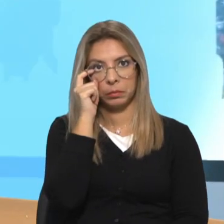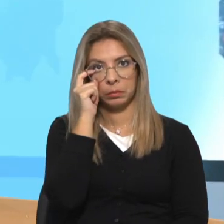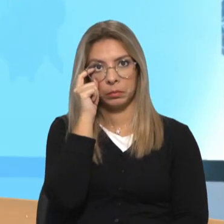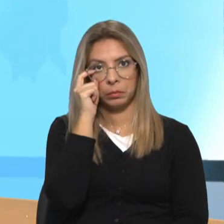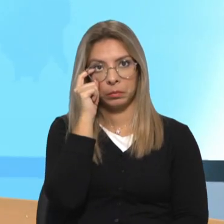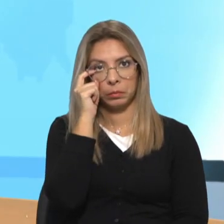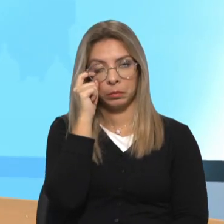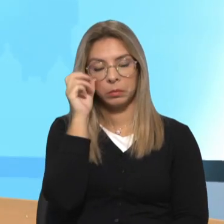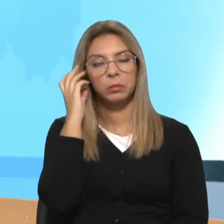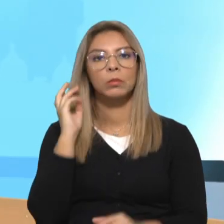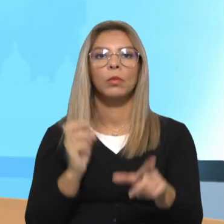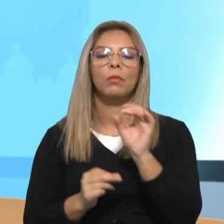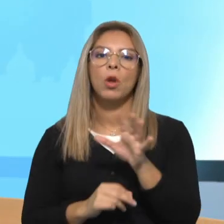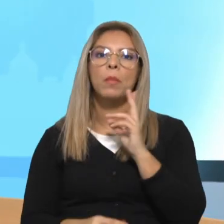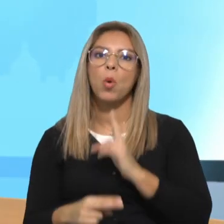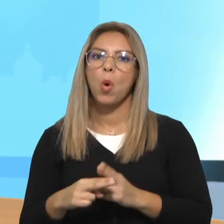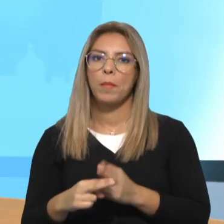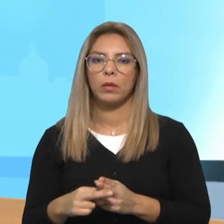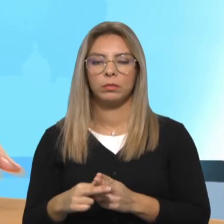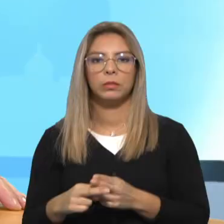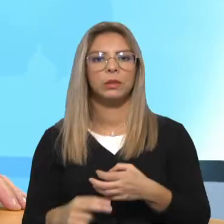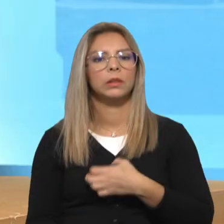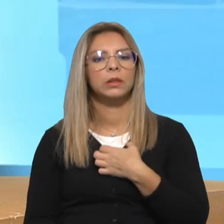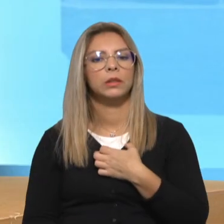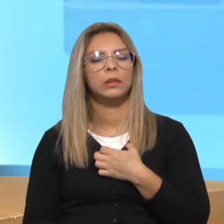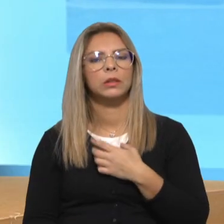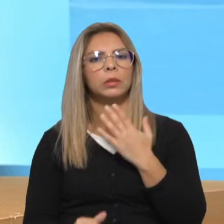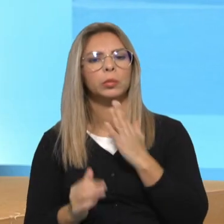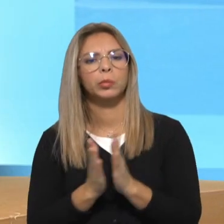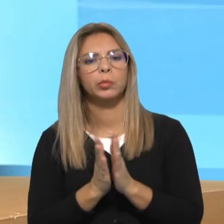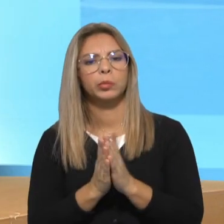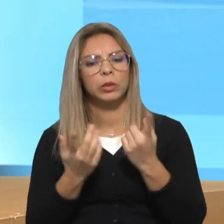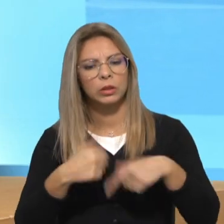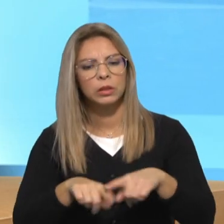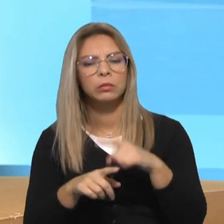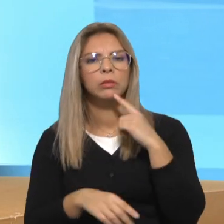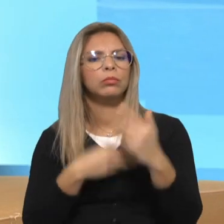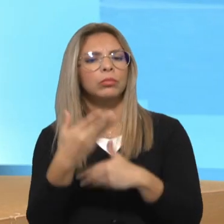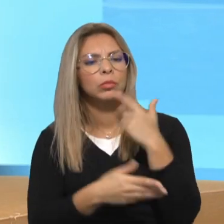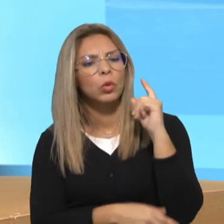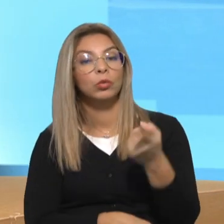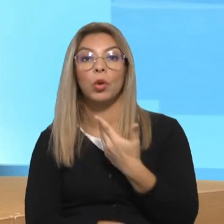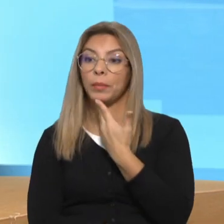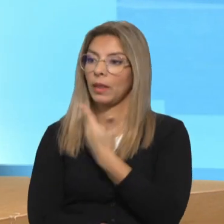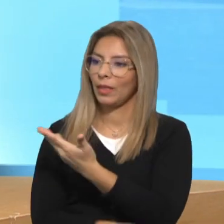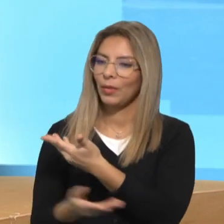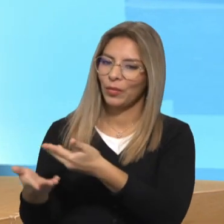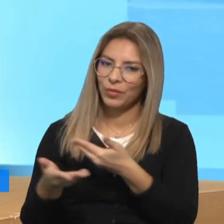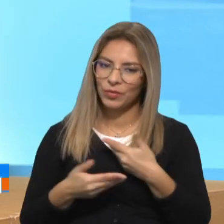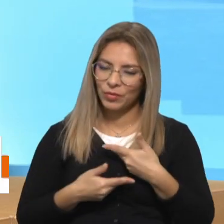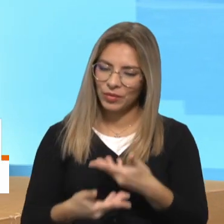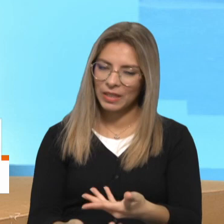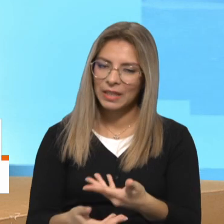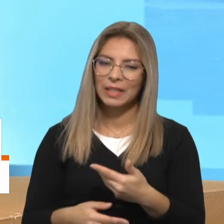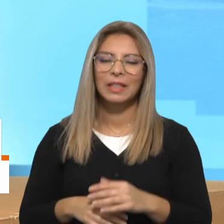em Roma, viu todo este trabalho sinodal ir decorrendo? Olha, muito obrigado pelo convite, é um gosto estar